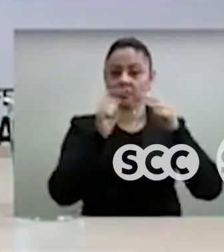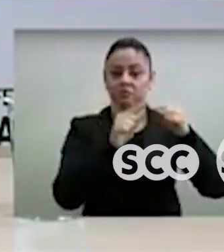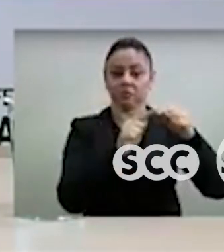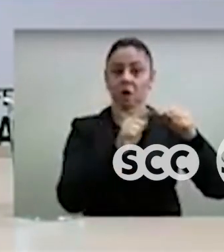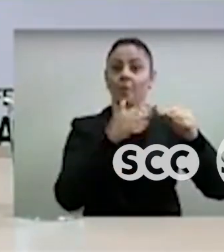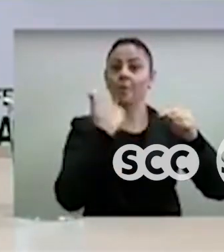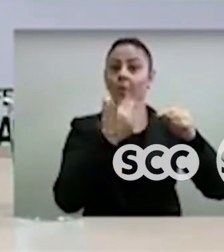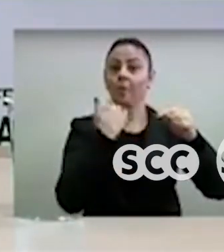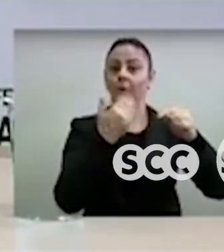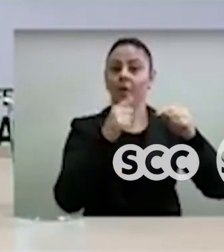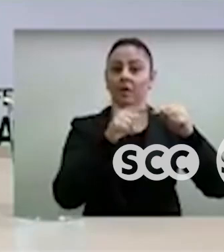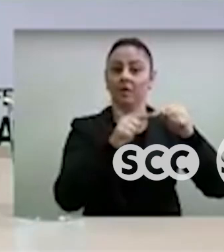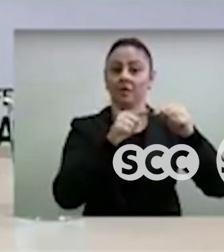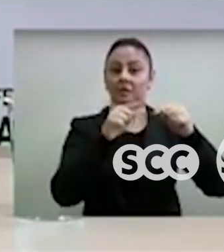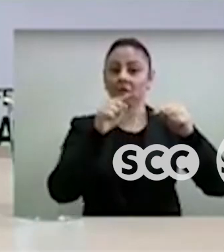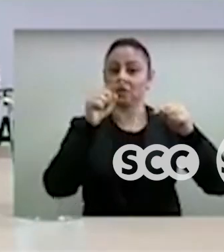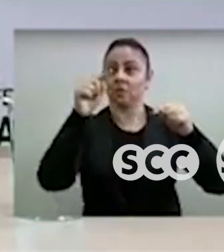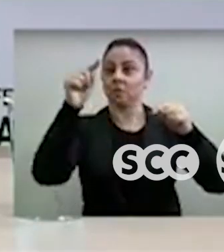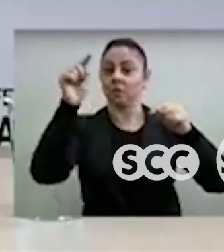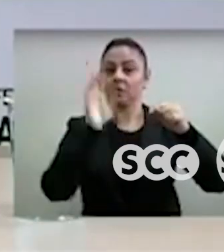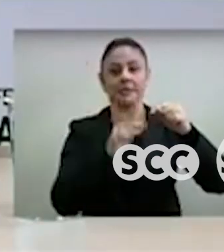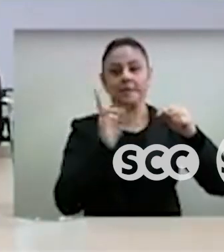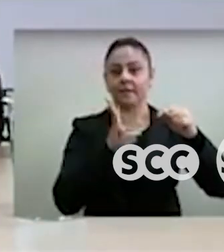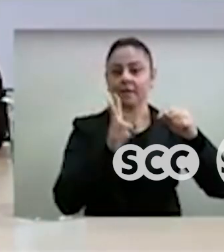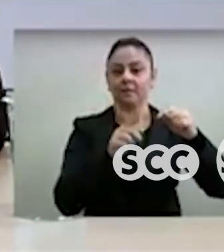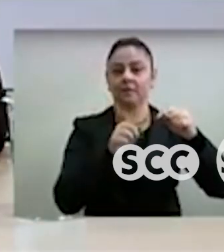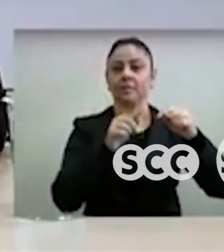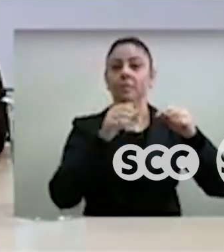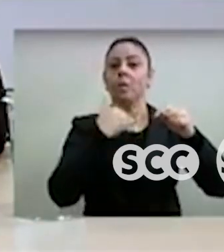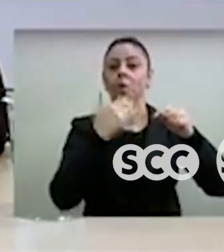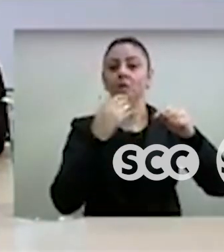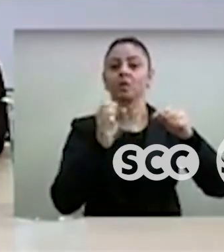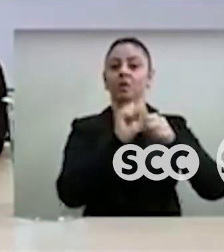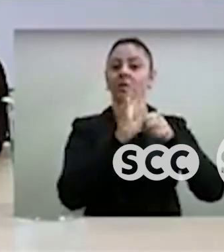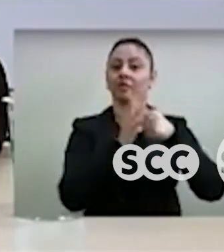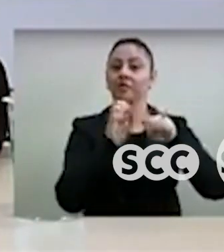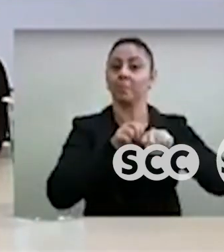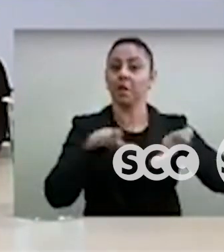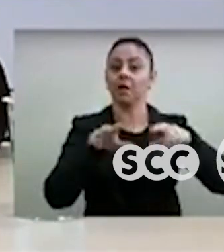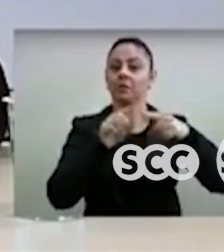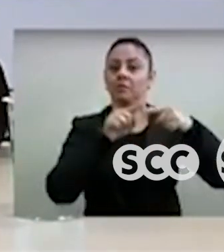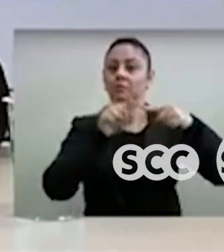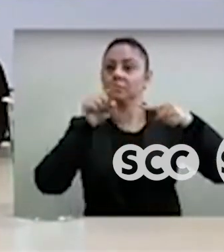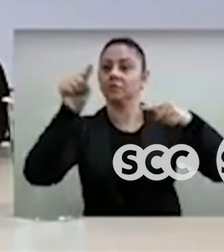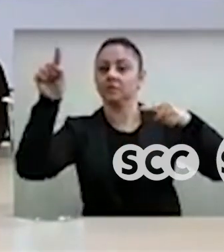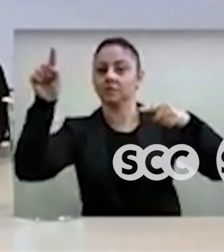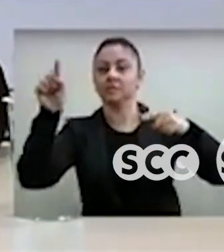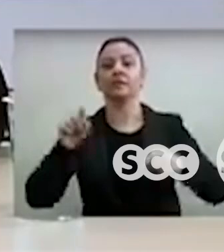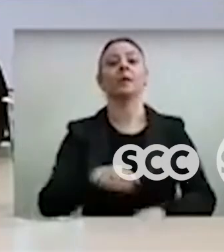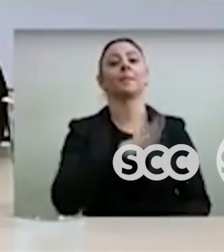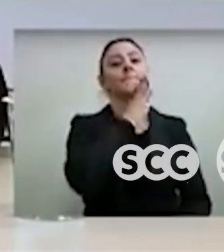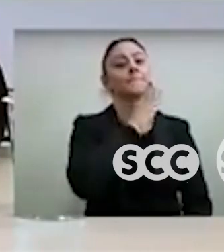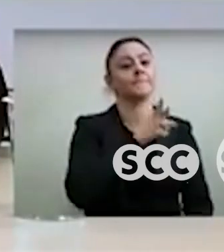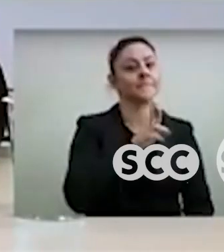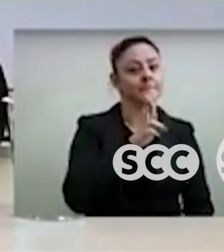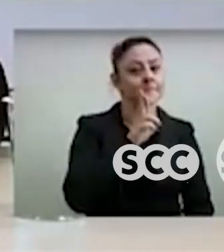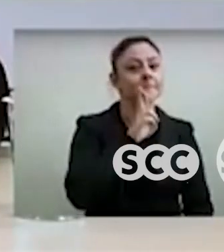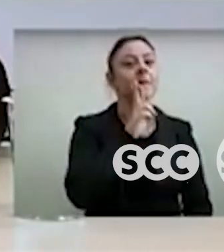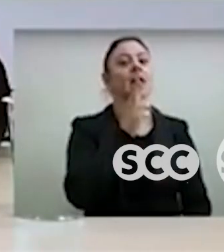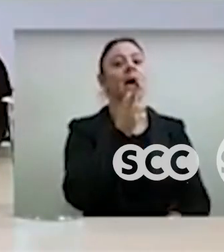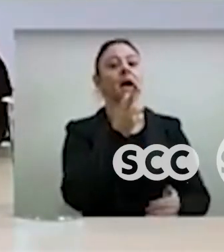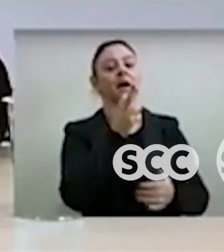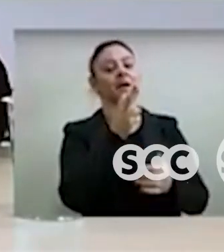óbito e curva de casos ascendente, que isso esteja crescendo, será determinado o fechamento de bares e similares